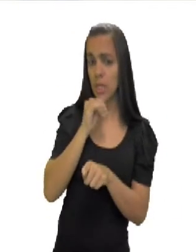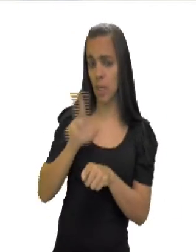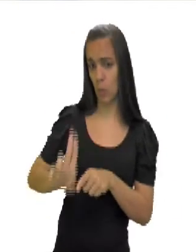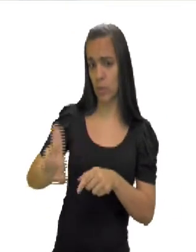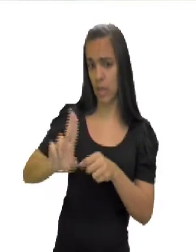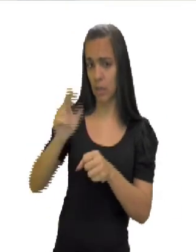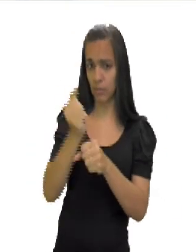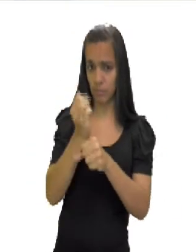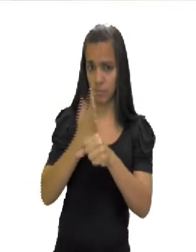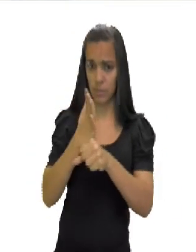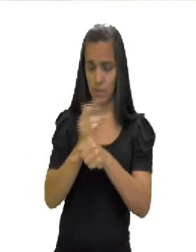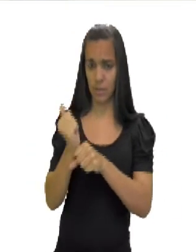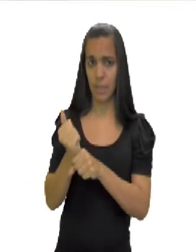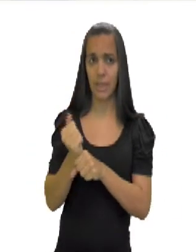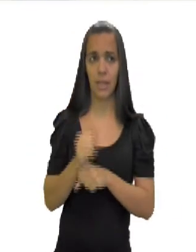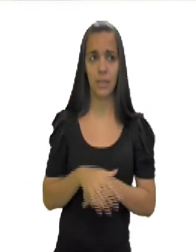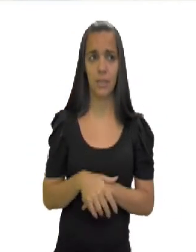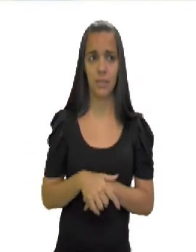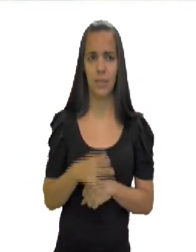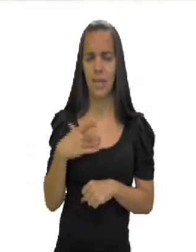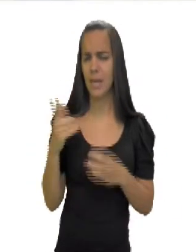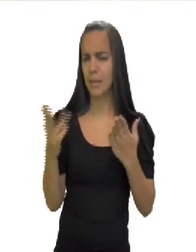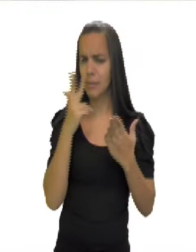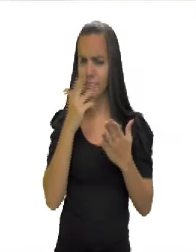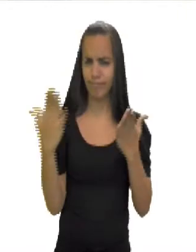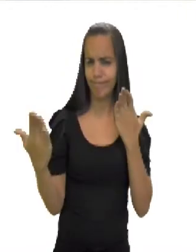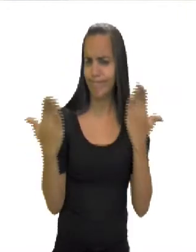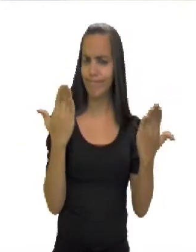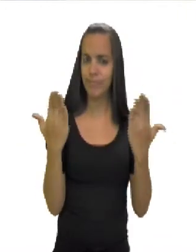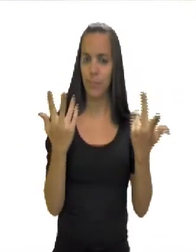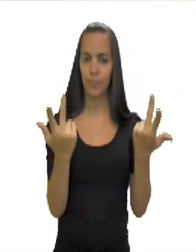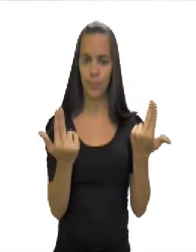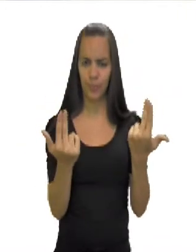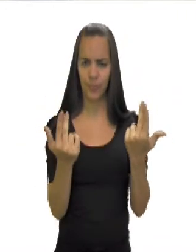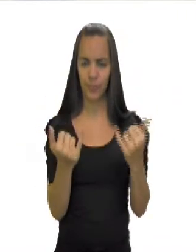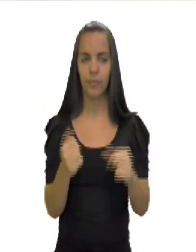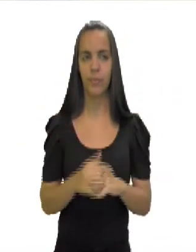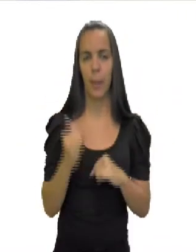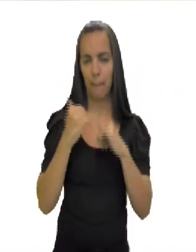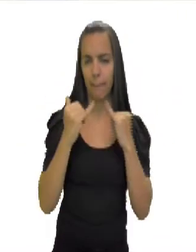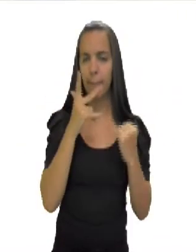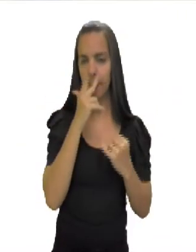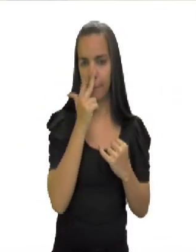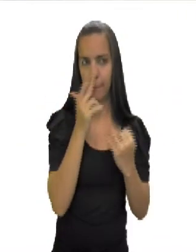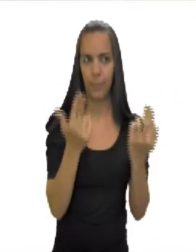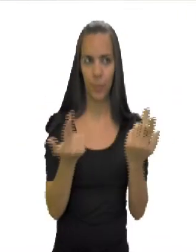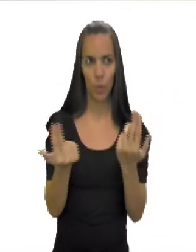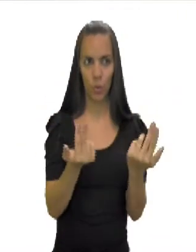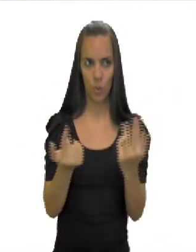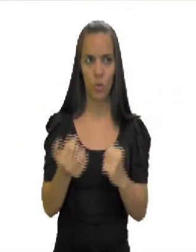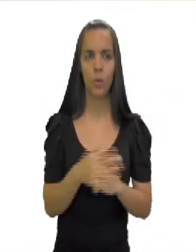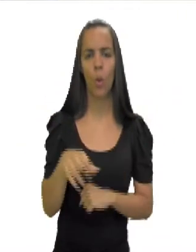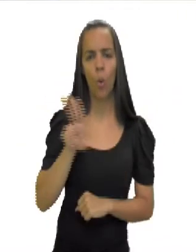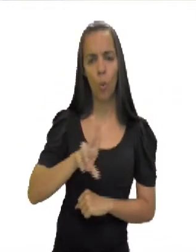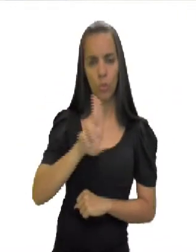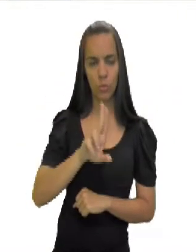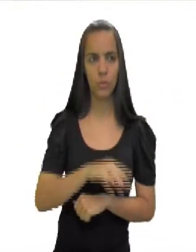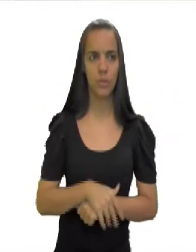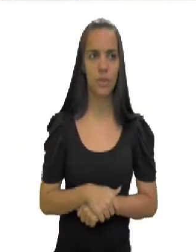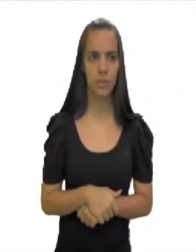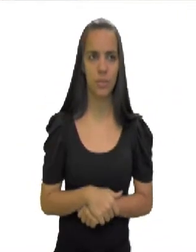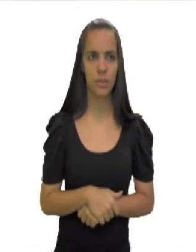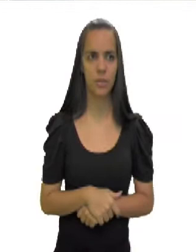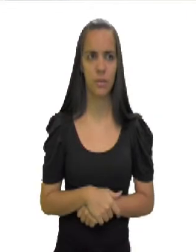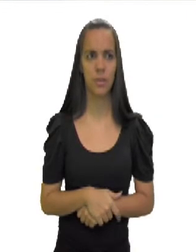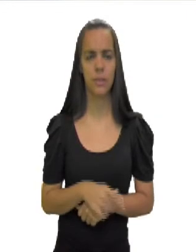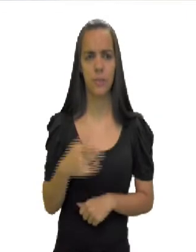saco também. A gente pode ver que tem uma semelhança entre uma imagem e a outra. Daí o exemplo que nós